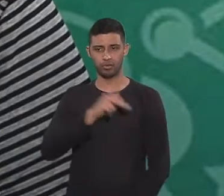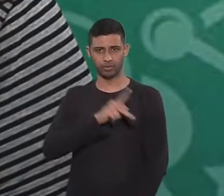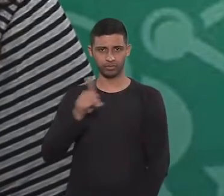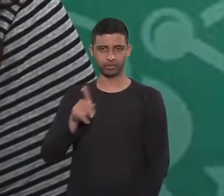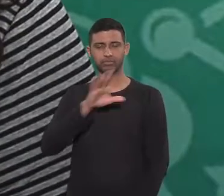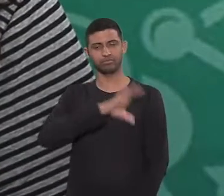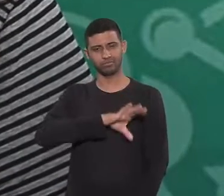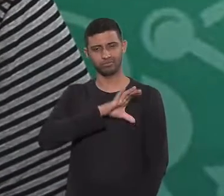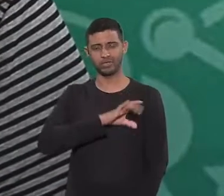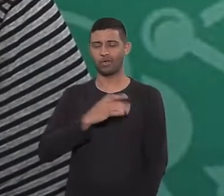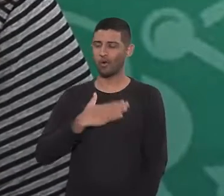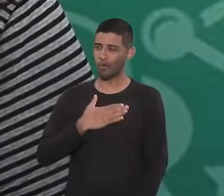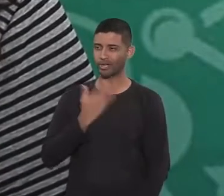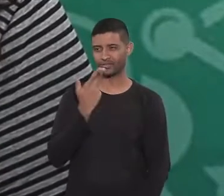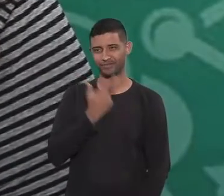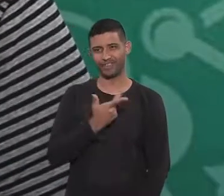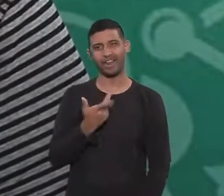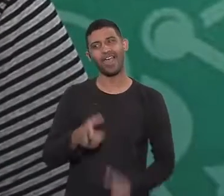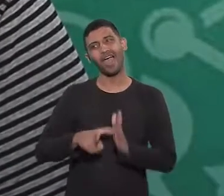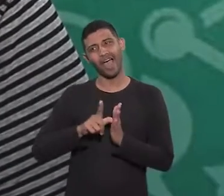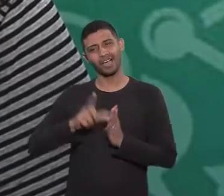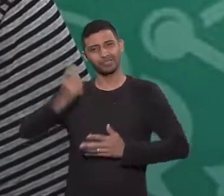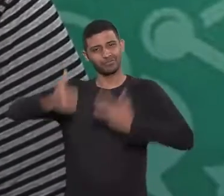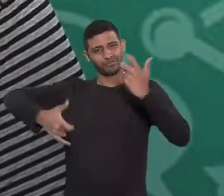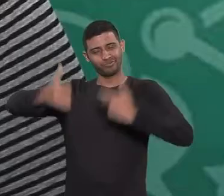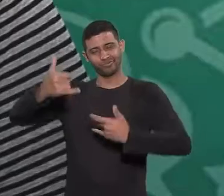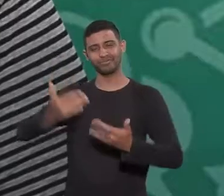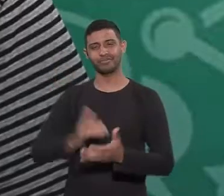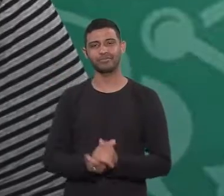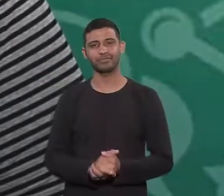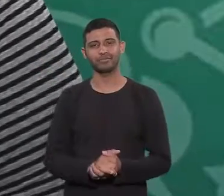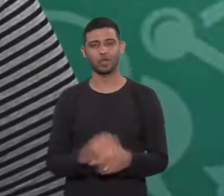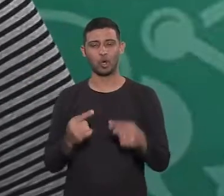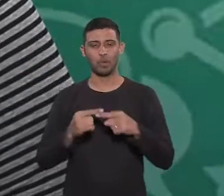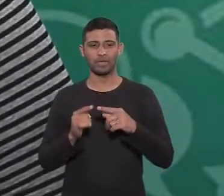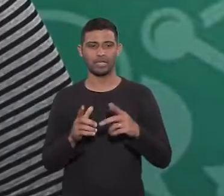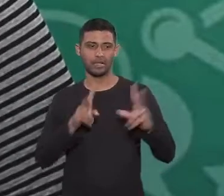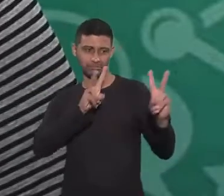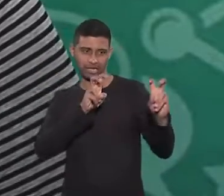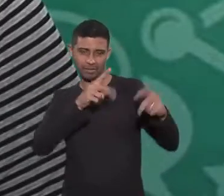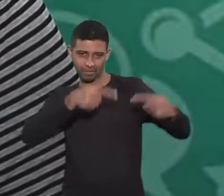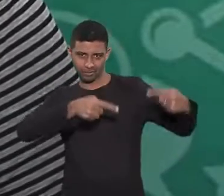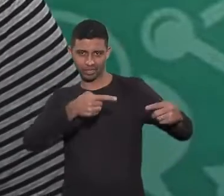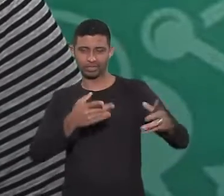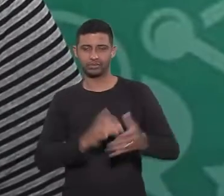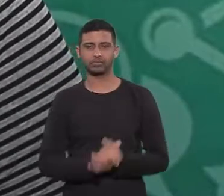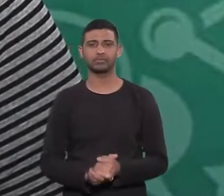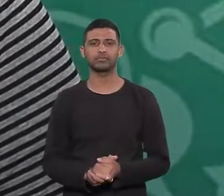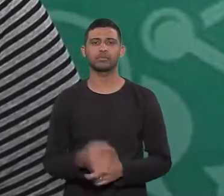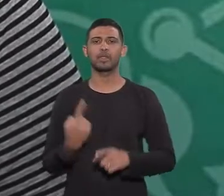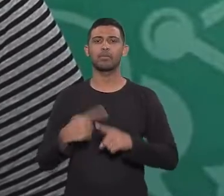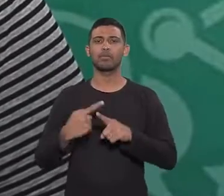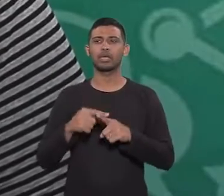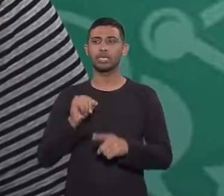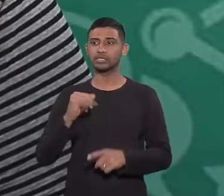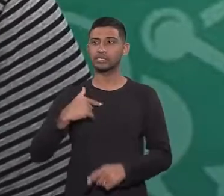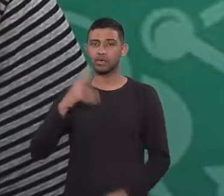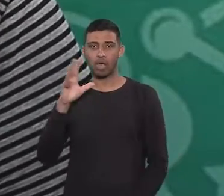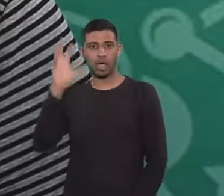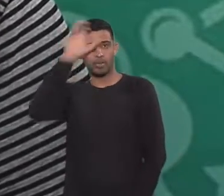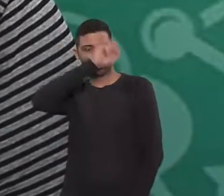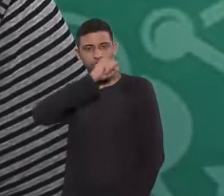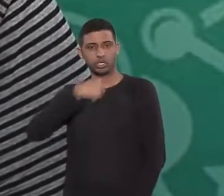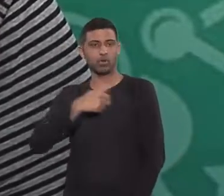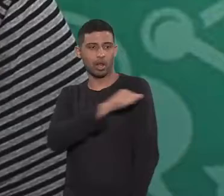eu sou professora de português. Eu gosto sempre de dizer isso, antes de fazer as declarações sobre o lado político, né, das nossas aulas, porque se tem uma coisa